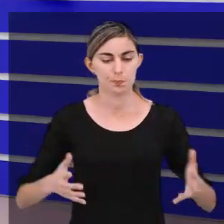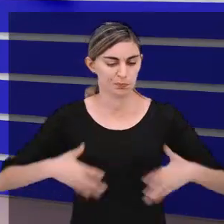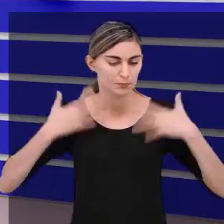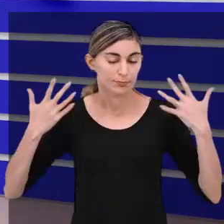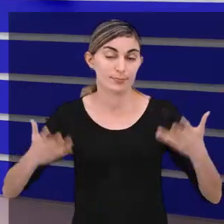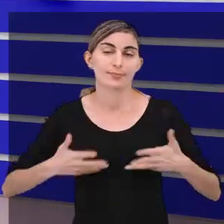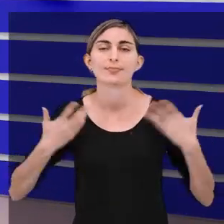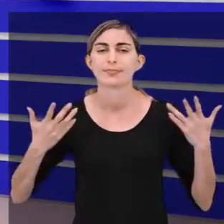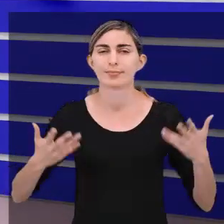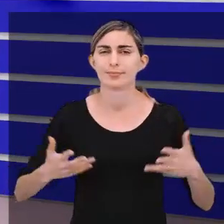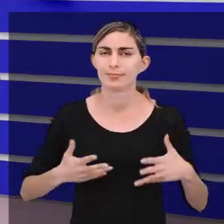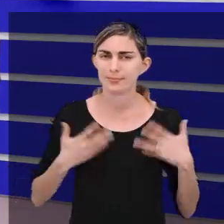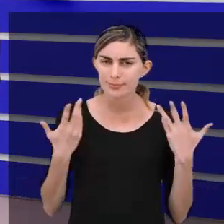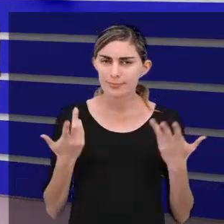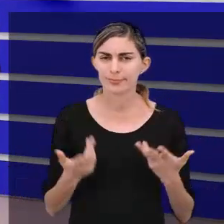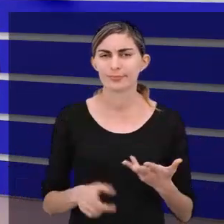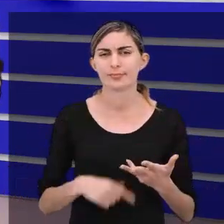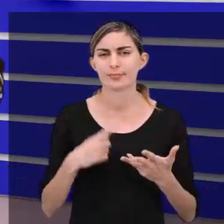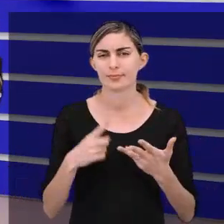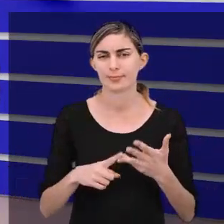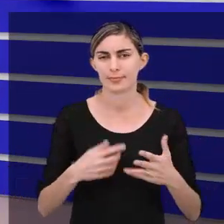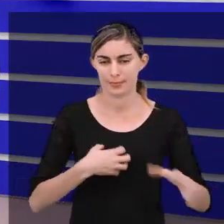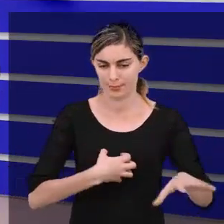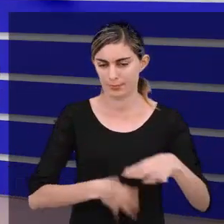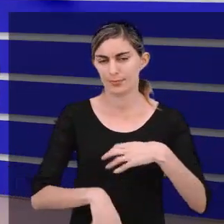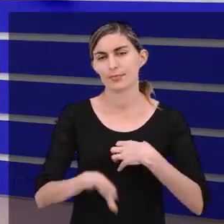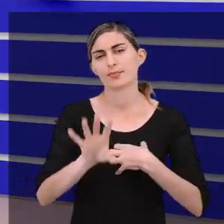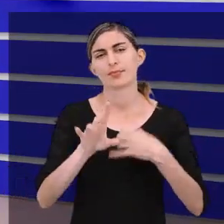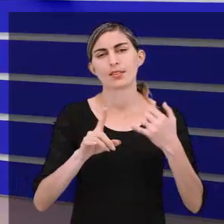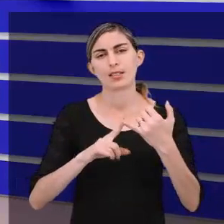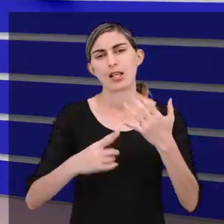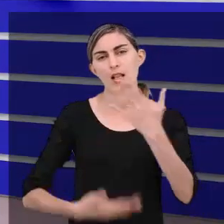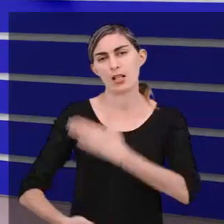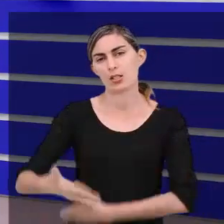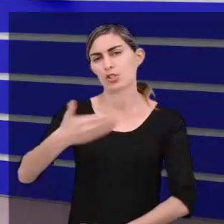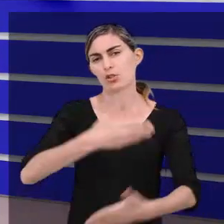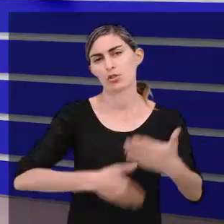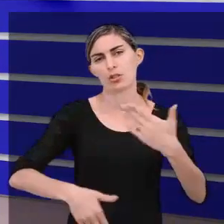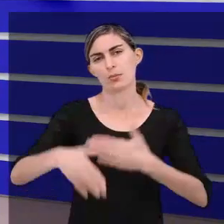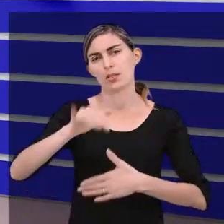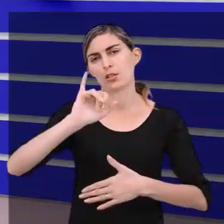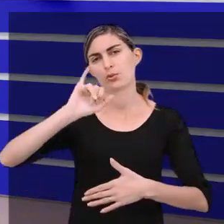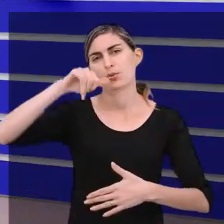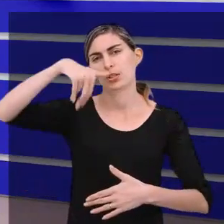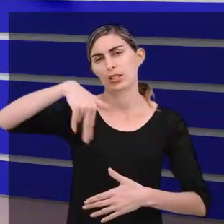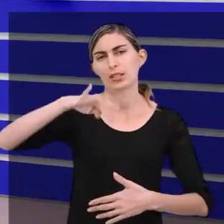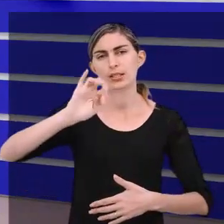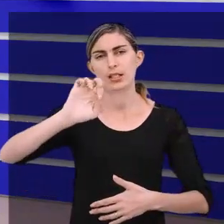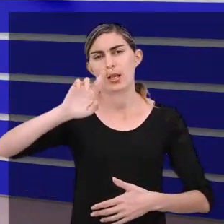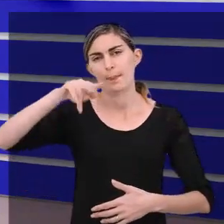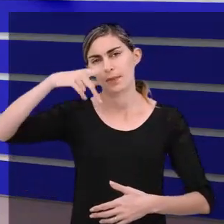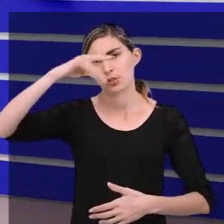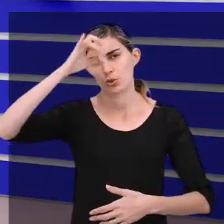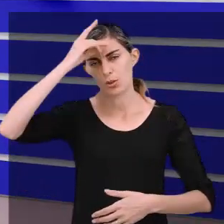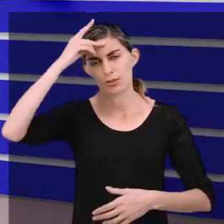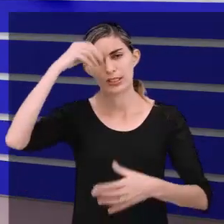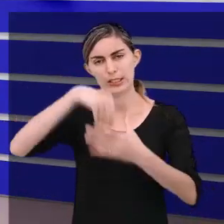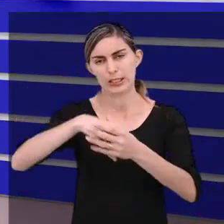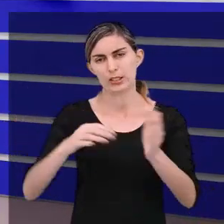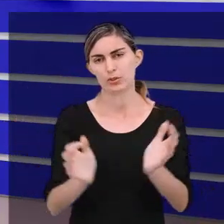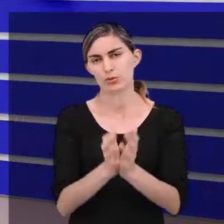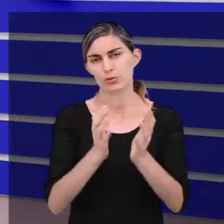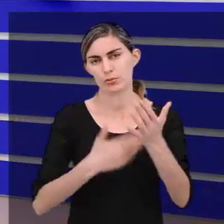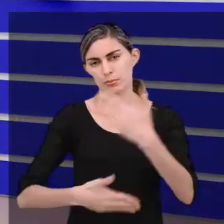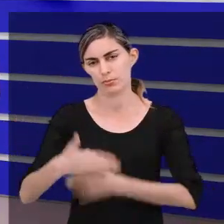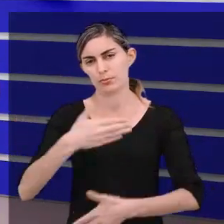diz James Hunt, esse entusiasmo, a empatia e o relacionamento interpessoal. Então, esse conjunto de elementos, de